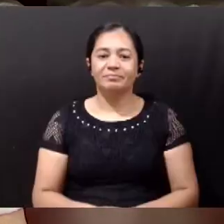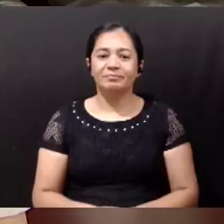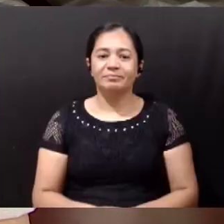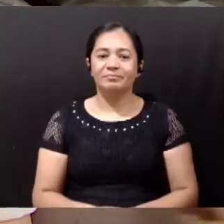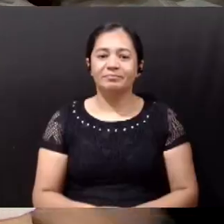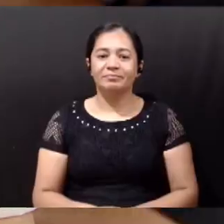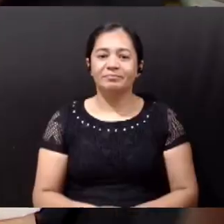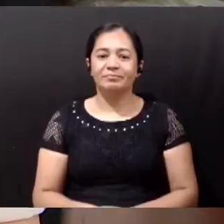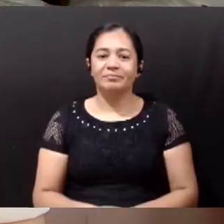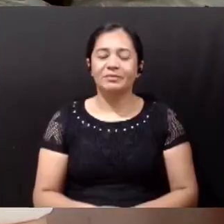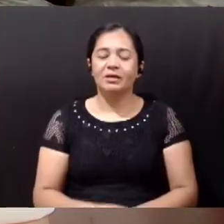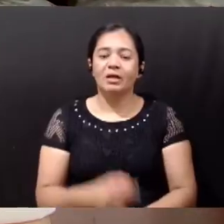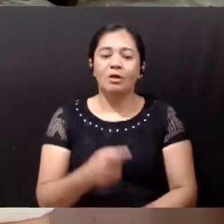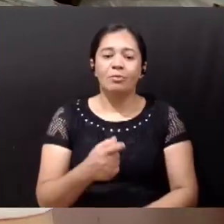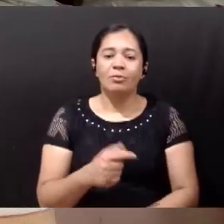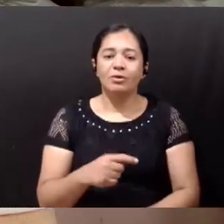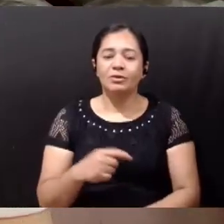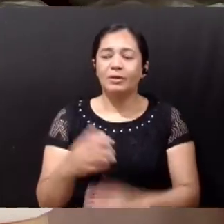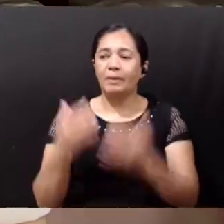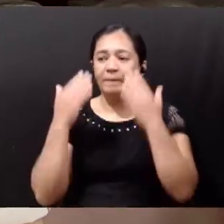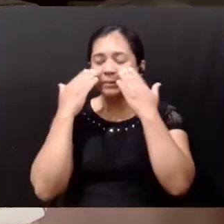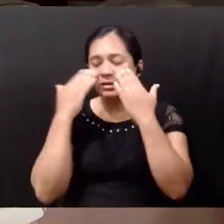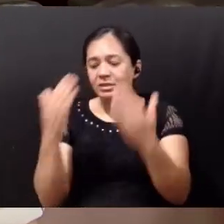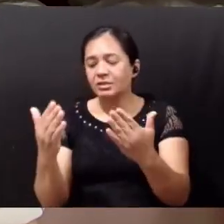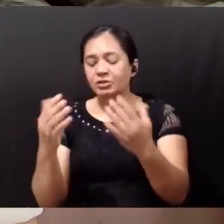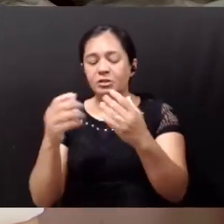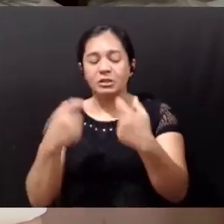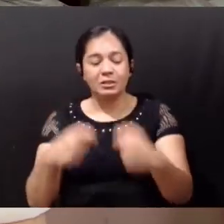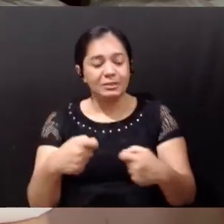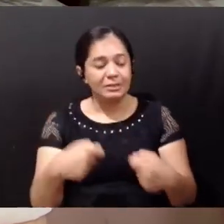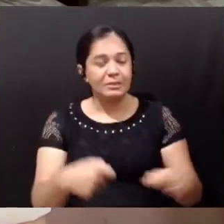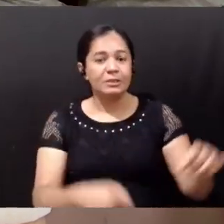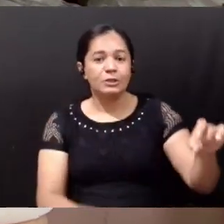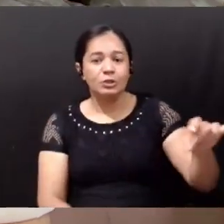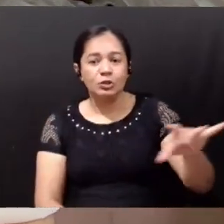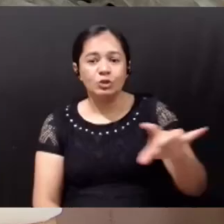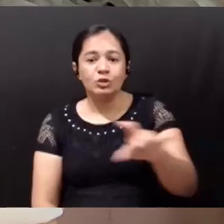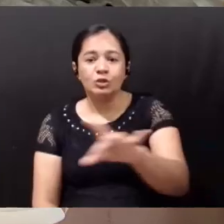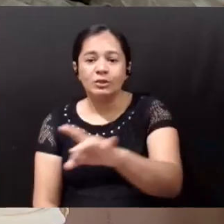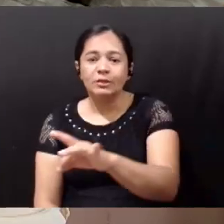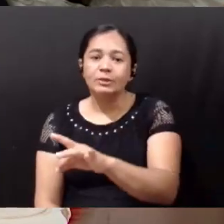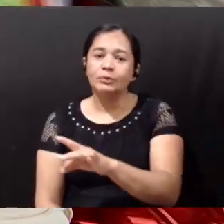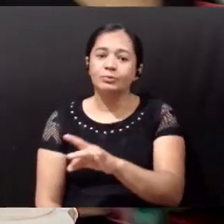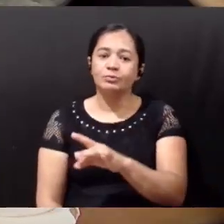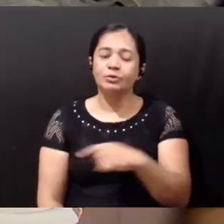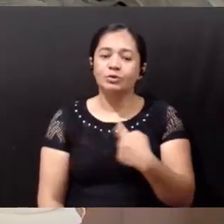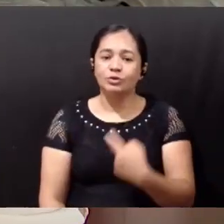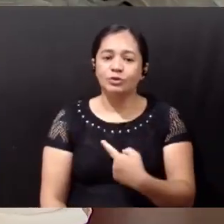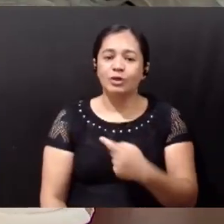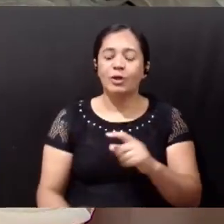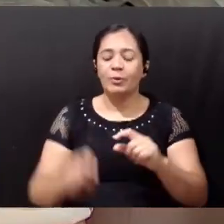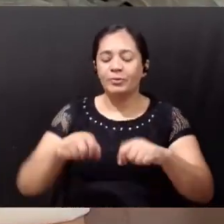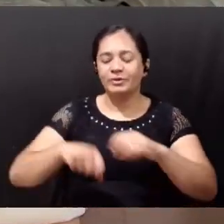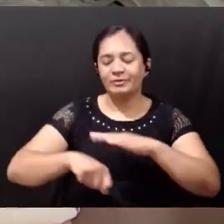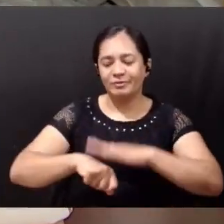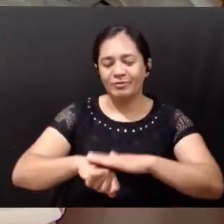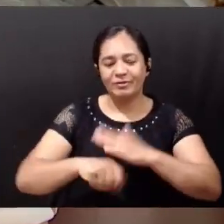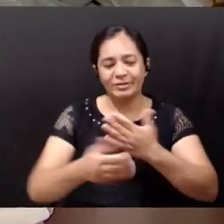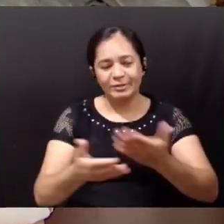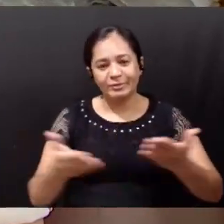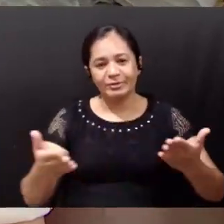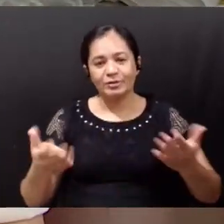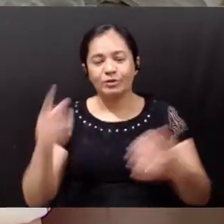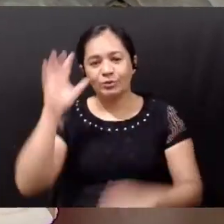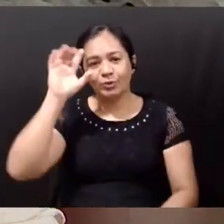tempo diante da necessidade, diante do que a gente vai poder fazer por eles nesse jantar, que é